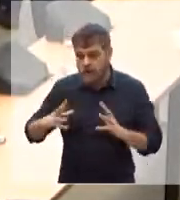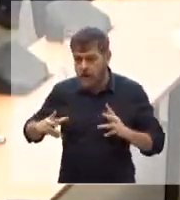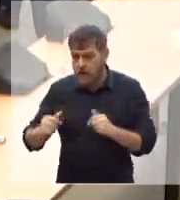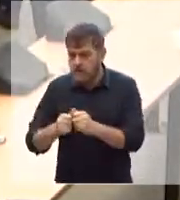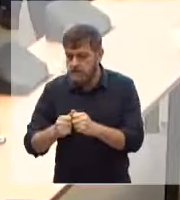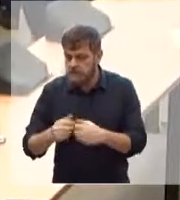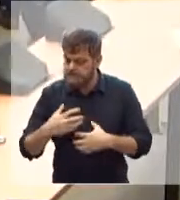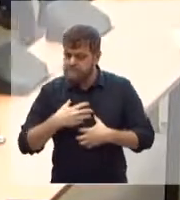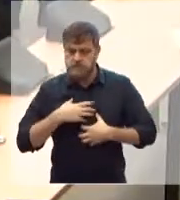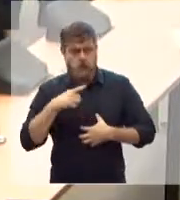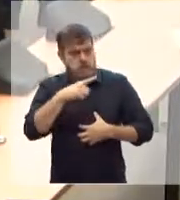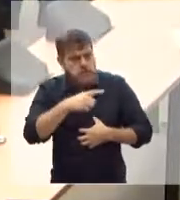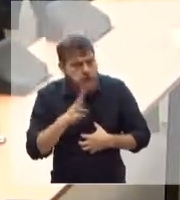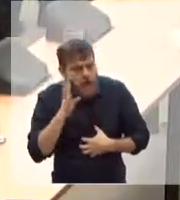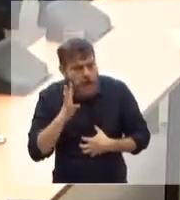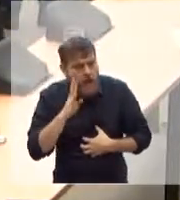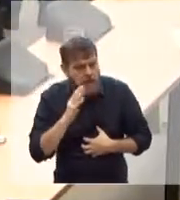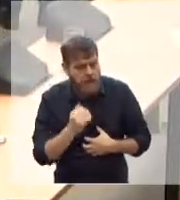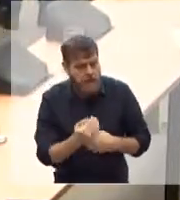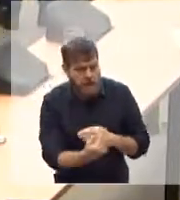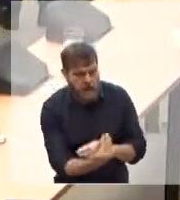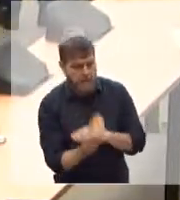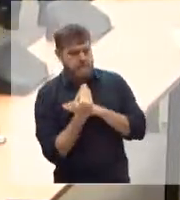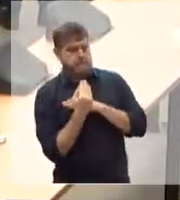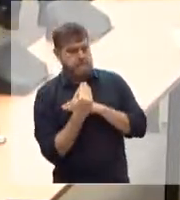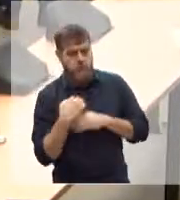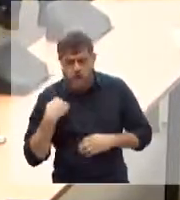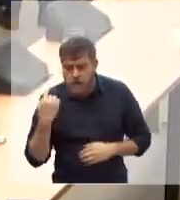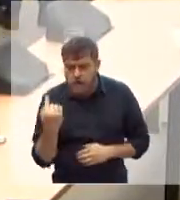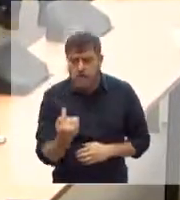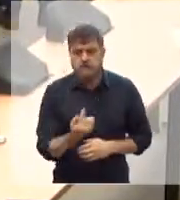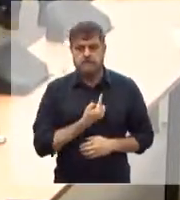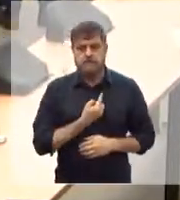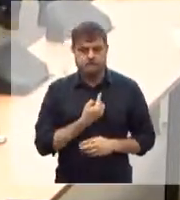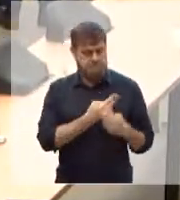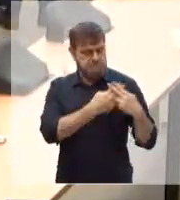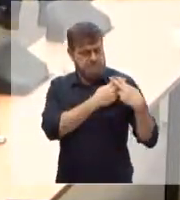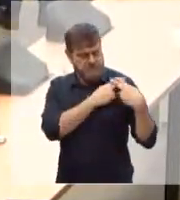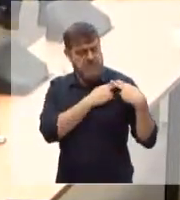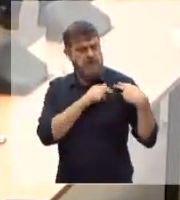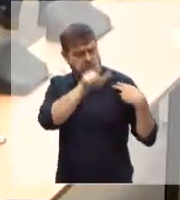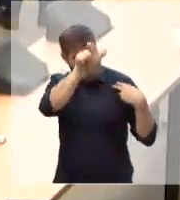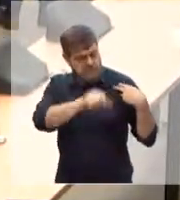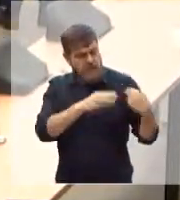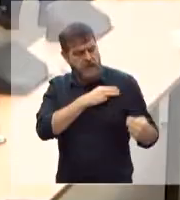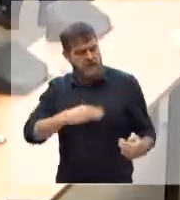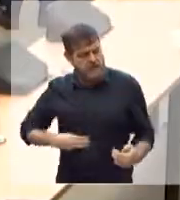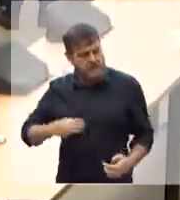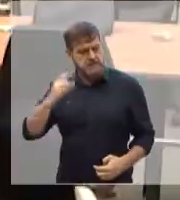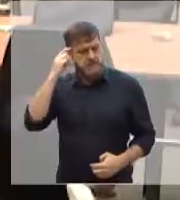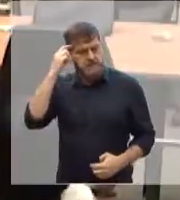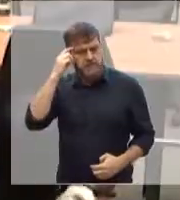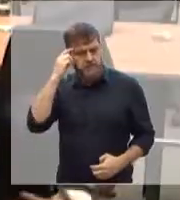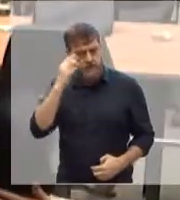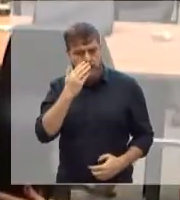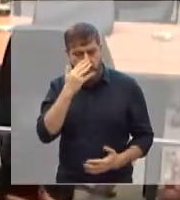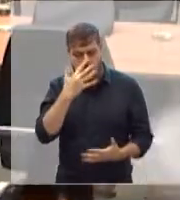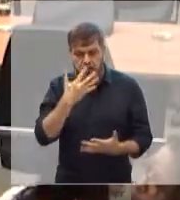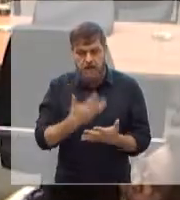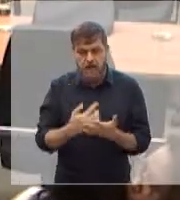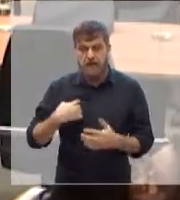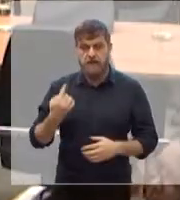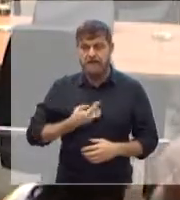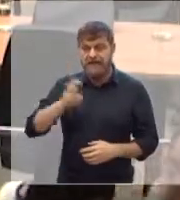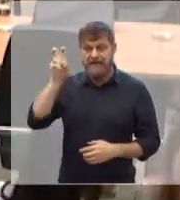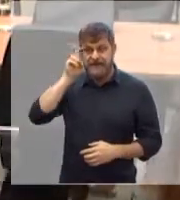recebido tanto elogios, tanto apoio de uma autoridade geral, né, como a gente